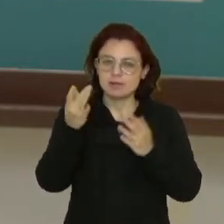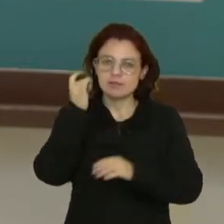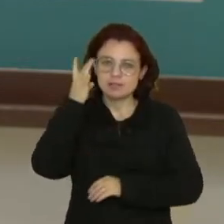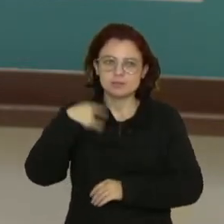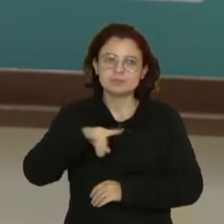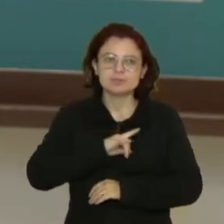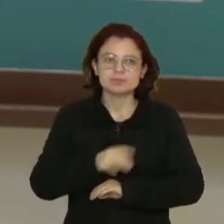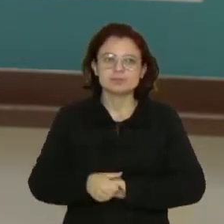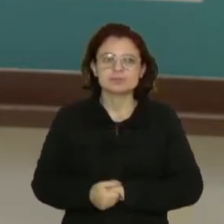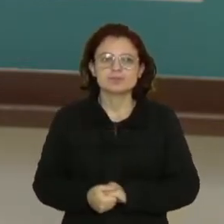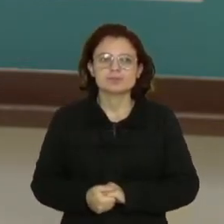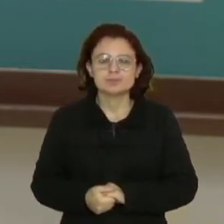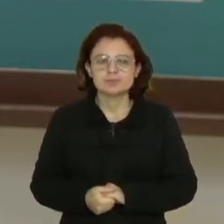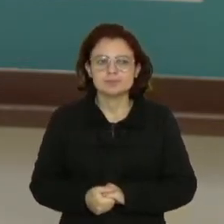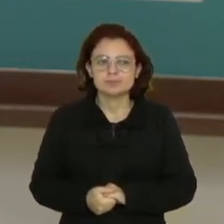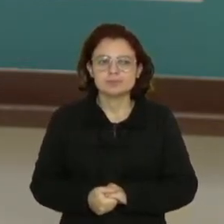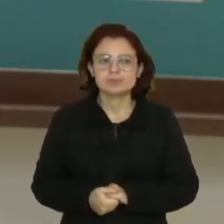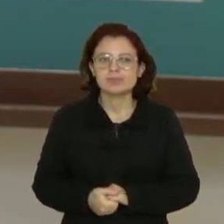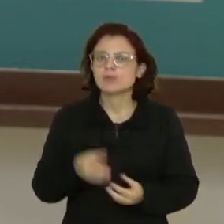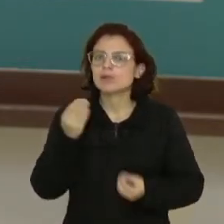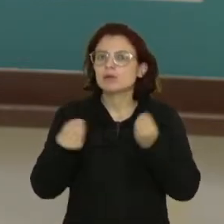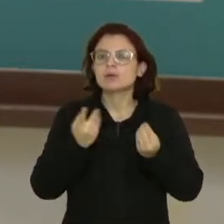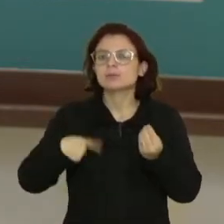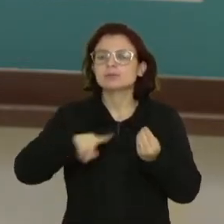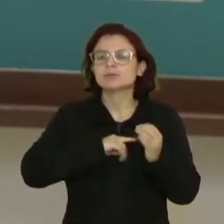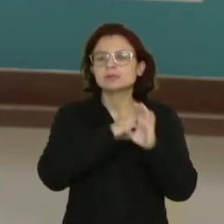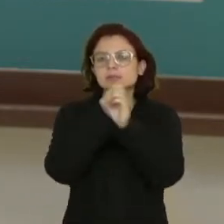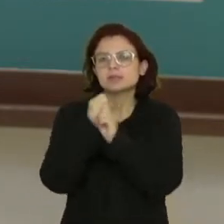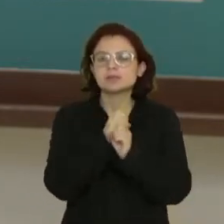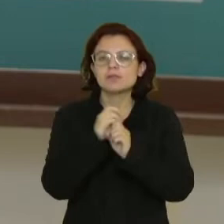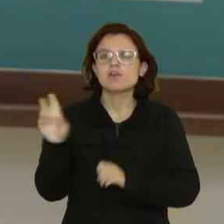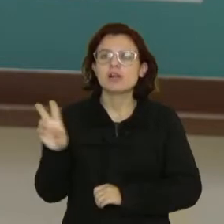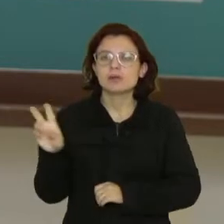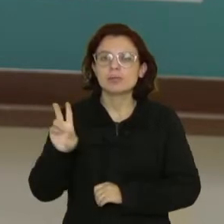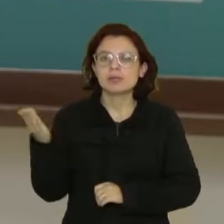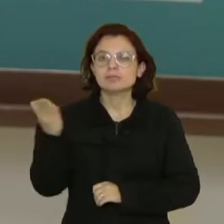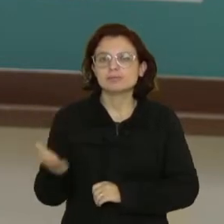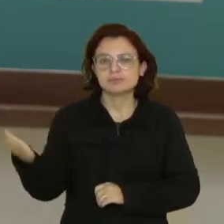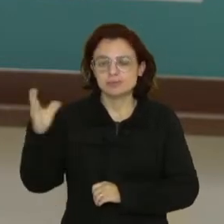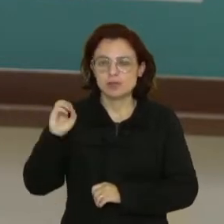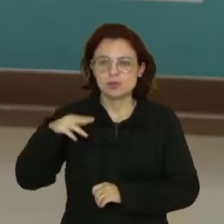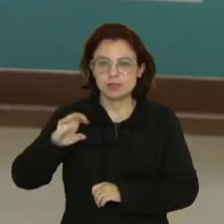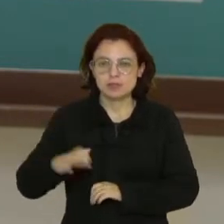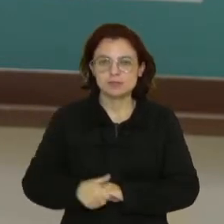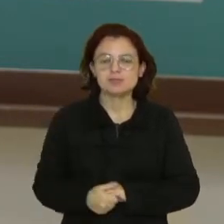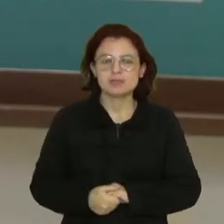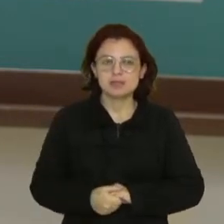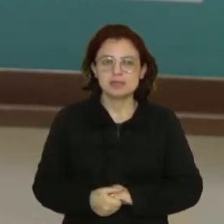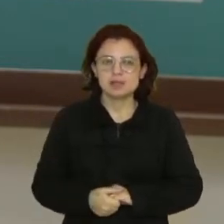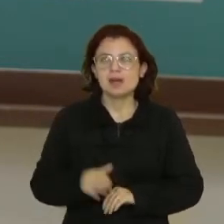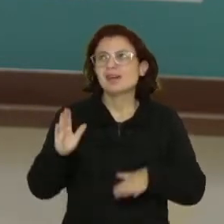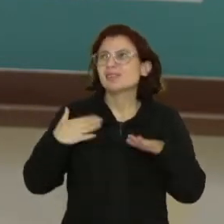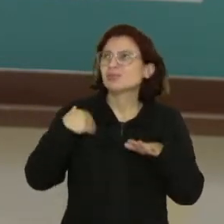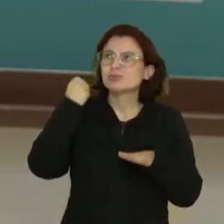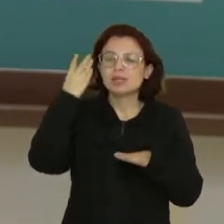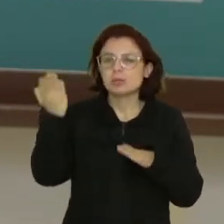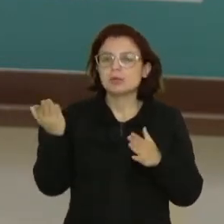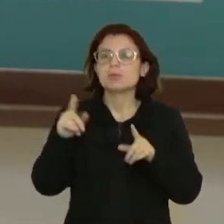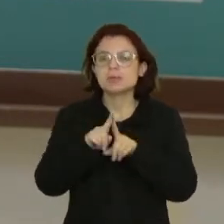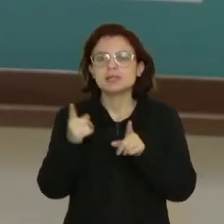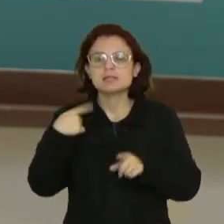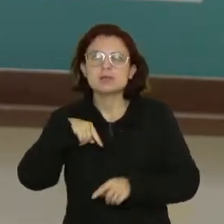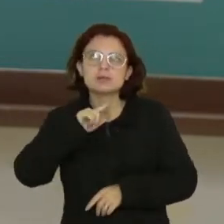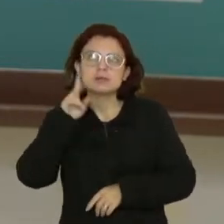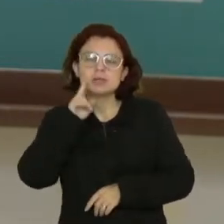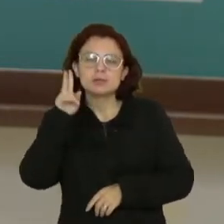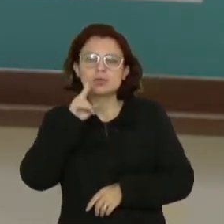outros Oi amorzinho como é que a gente calcula o volume desse cone vocês lembram a pessoa não tô lembrando direito mas eu